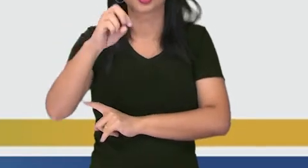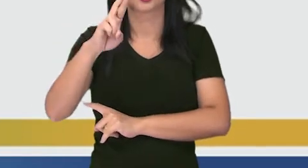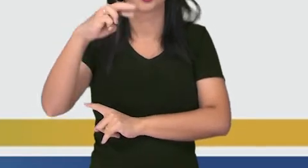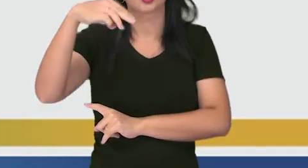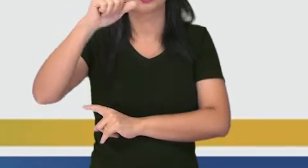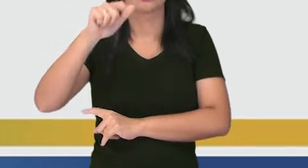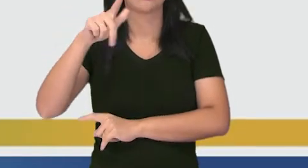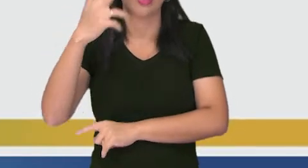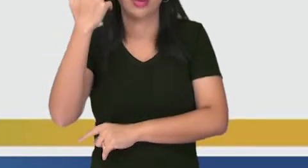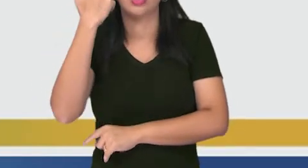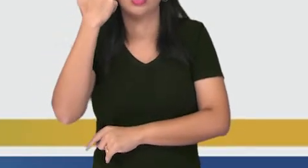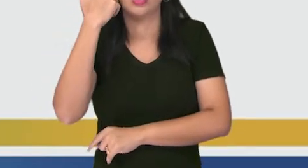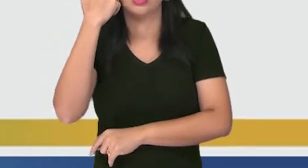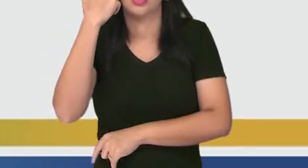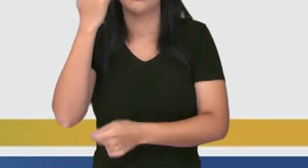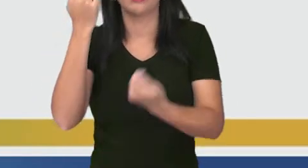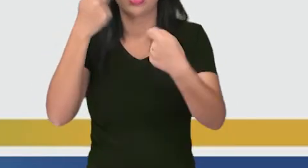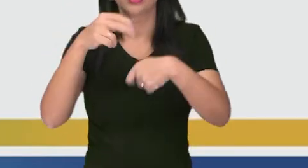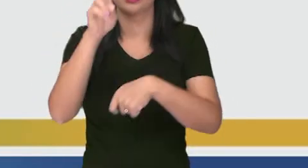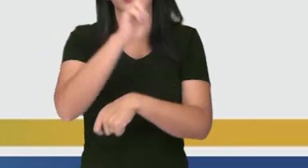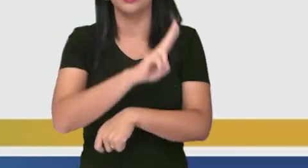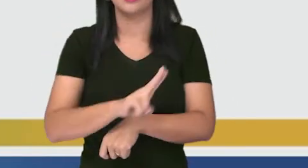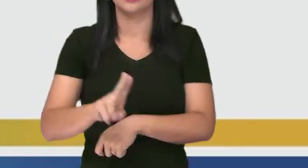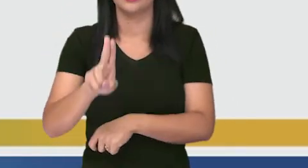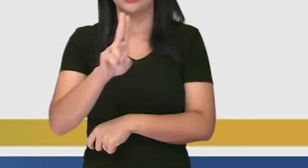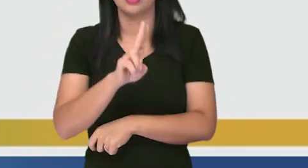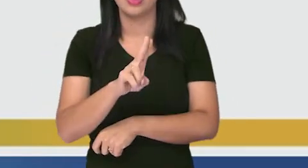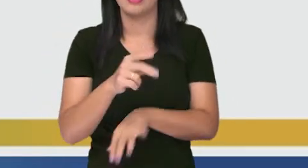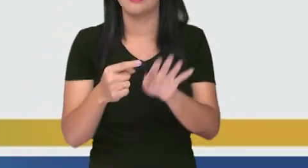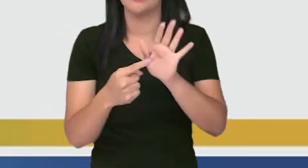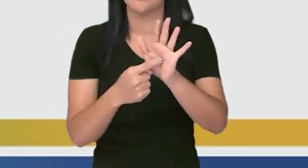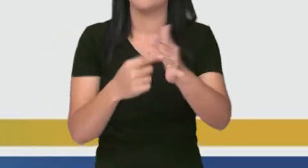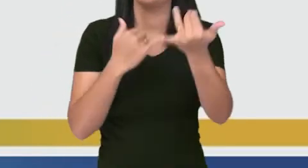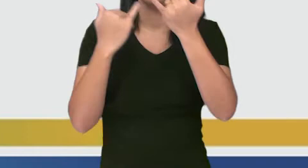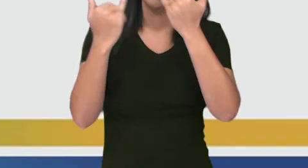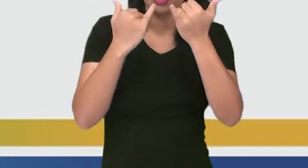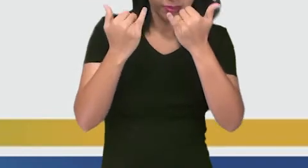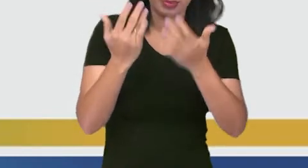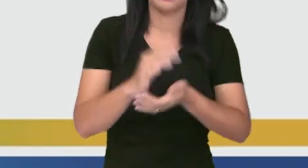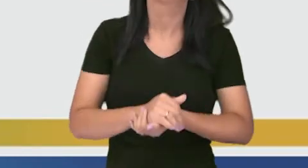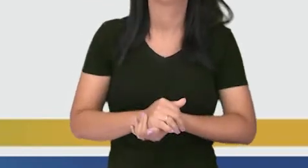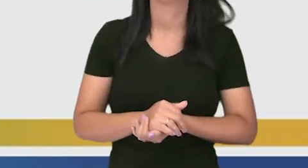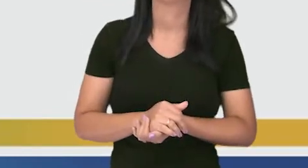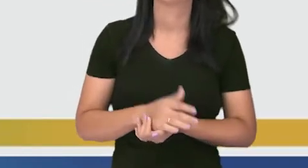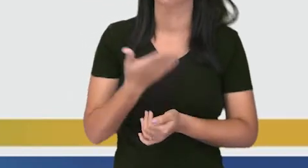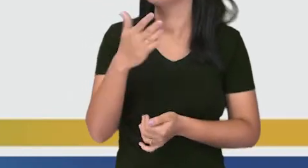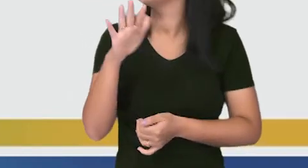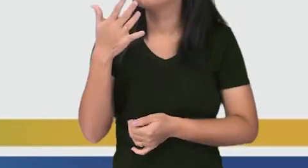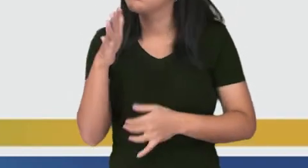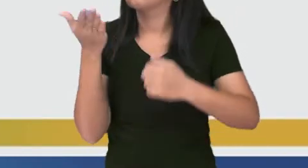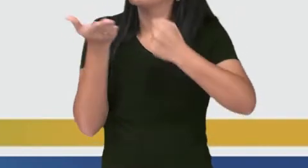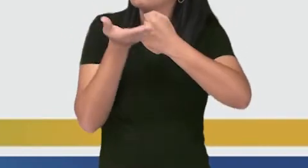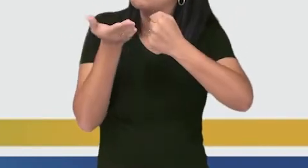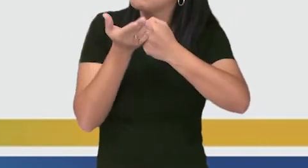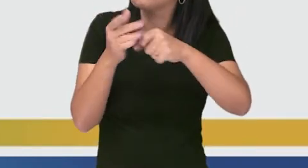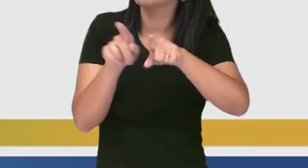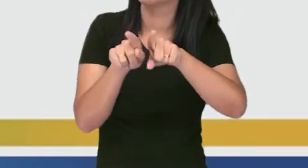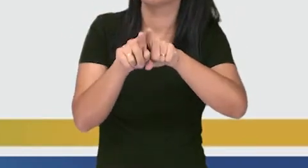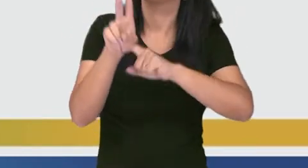geralmente é utilizado para representar dados médios que são